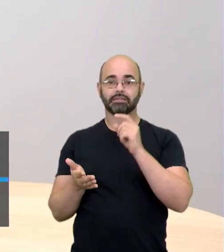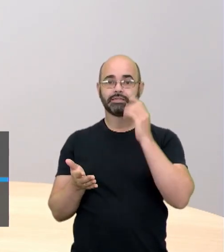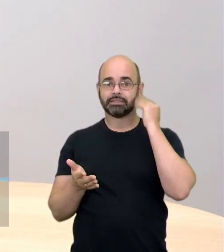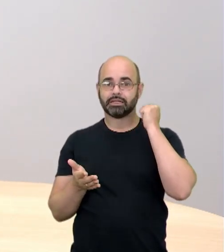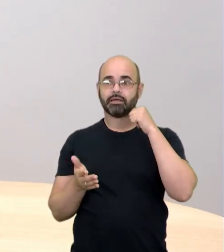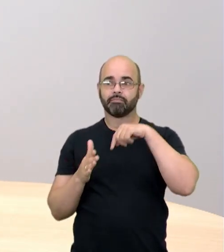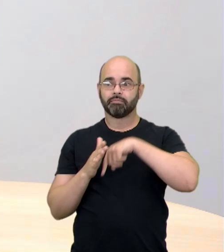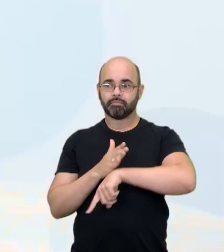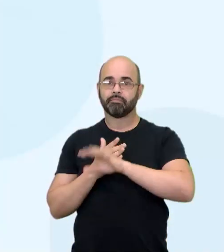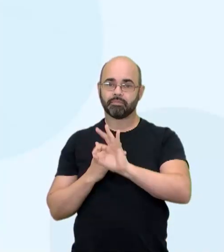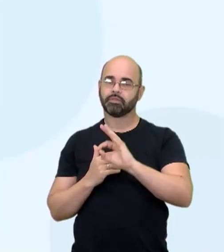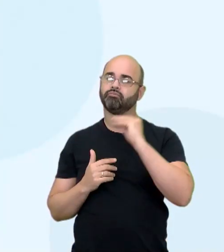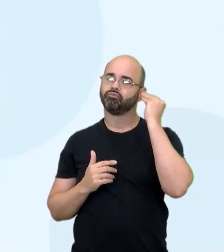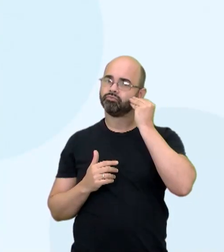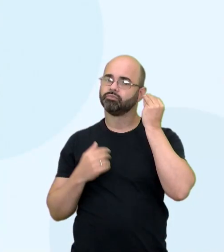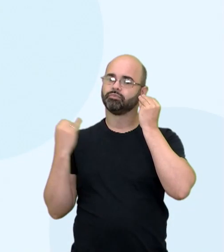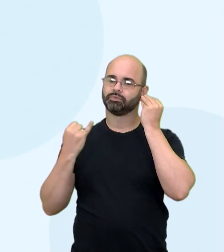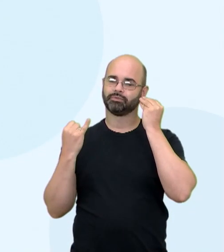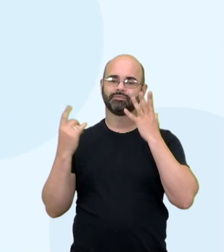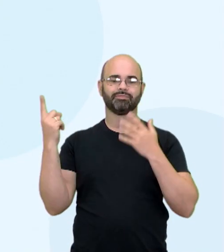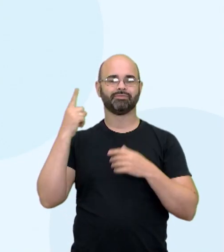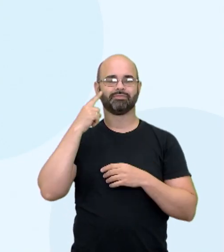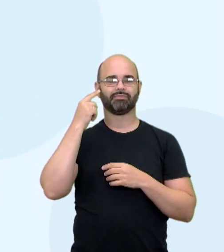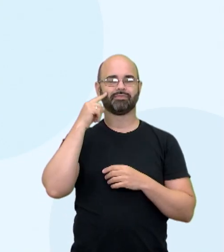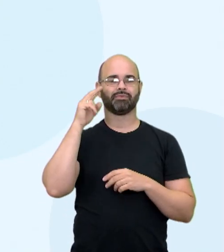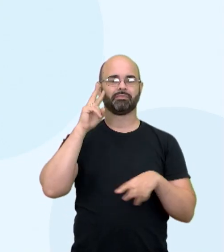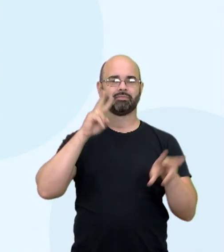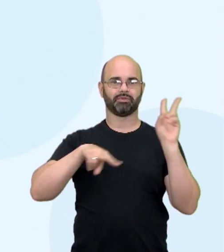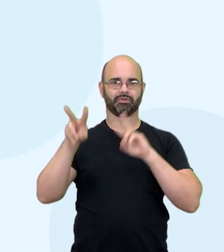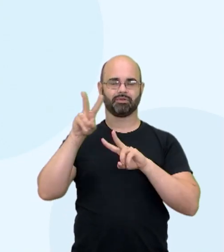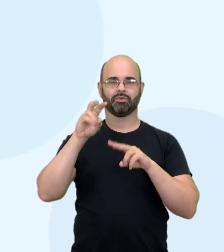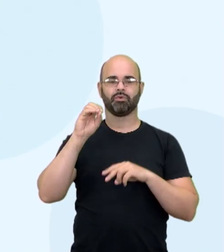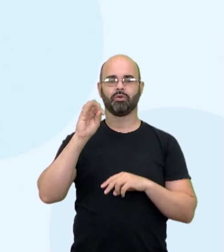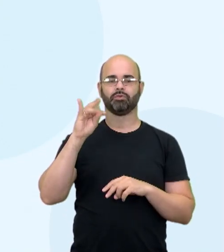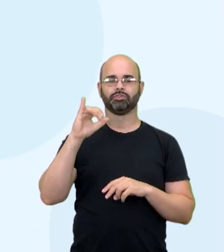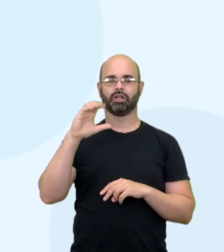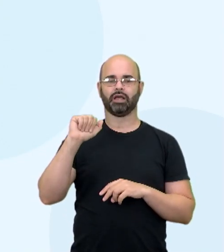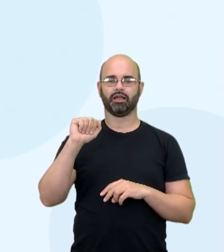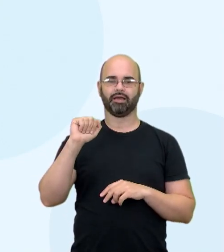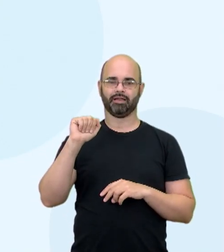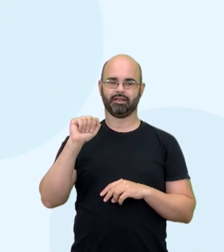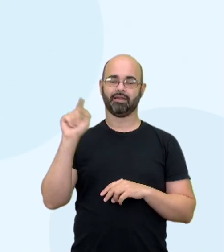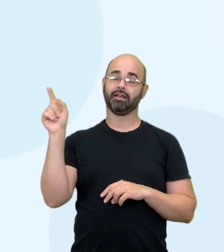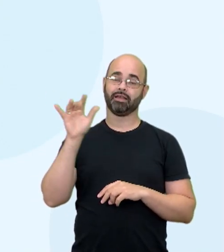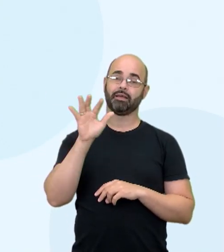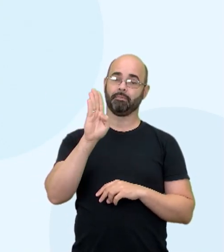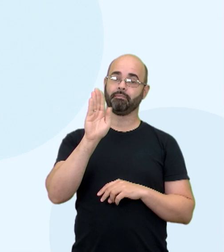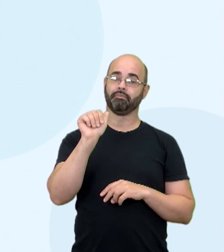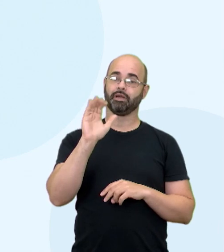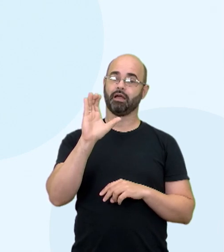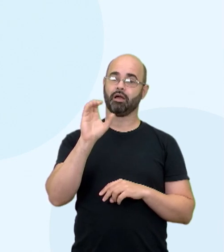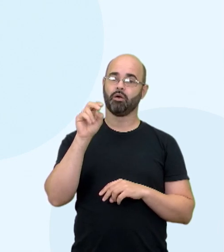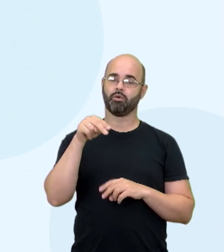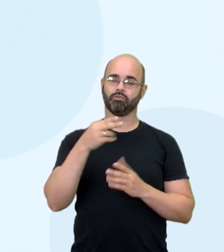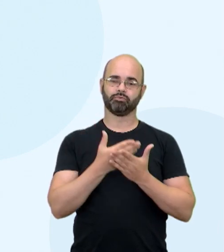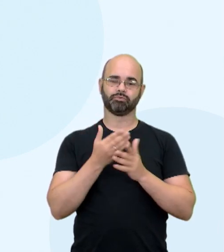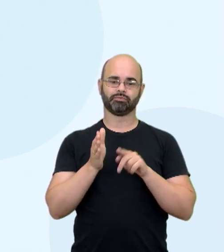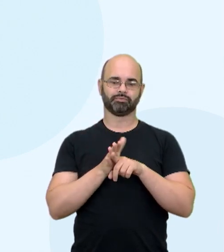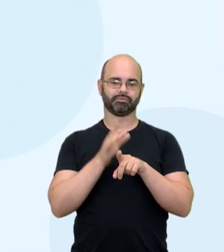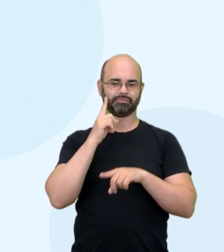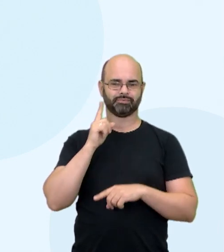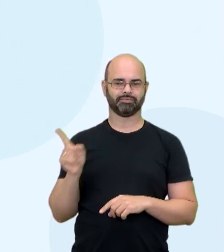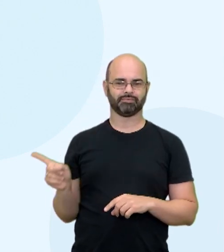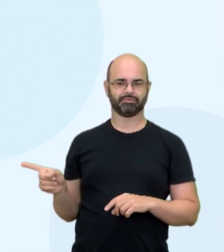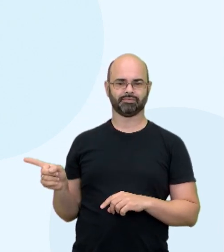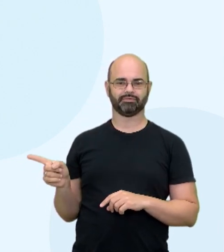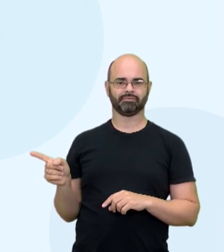estudo do Bacon sobre ótica. Aparece aí na tela para vocês alguns desenhos assim